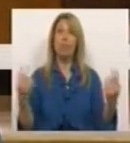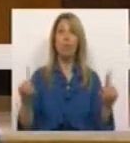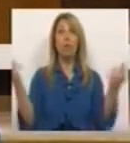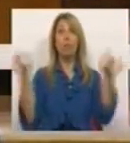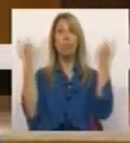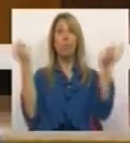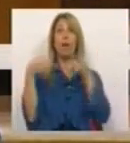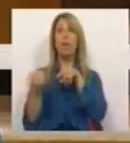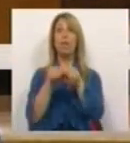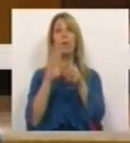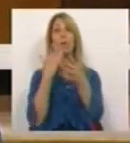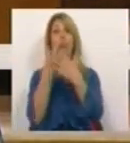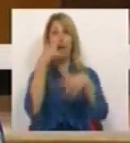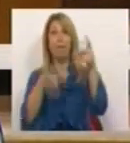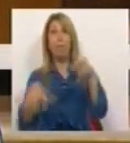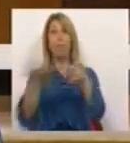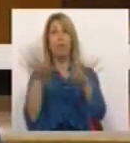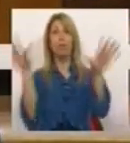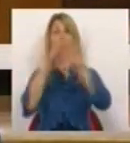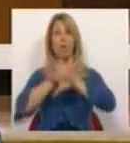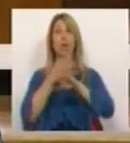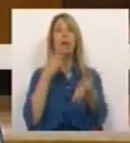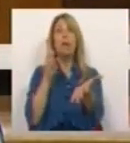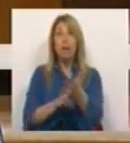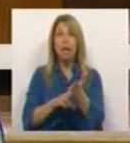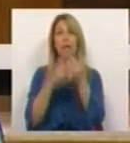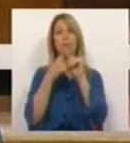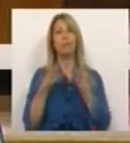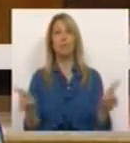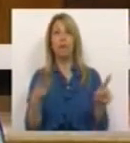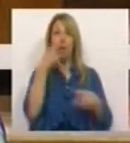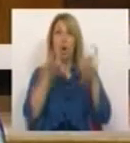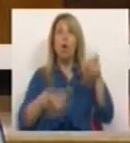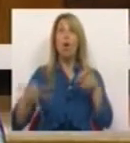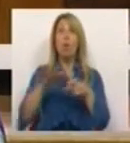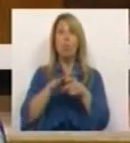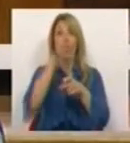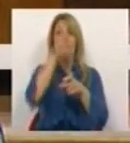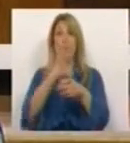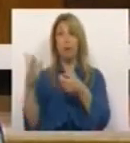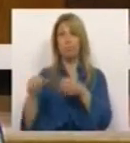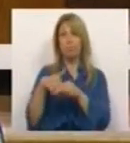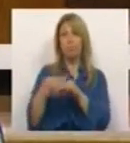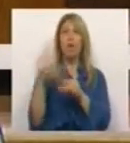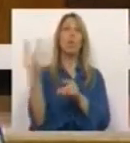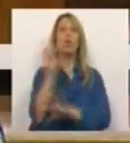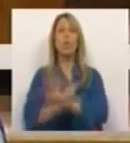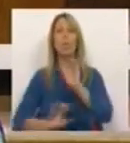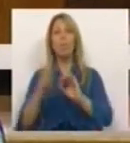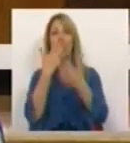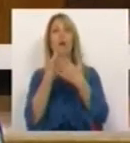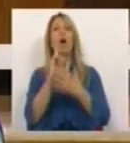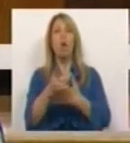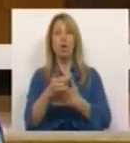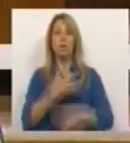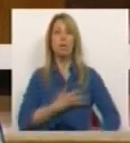propaganda política para iludir os povos. A realidade é bem diferente. Os povos dos Estados que integram a União Europeia estão confrontados com o